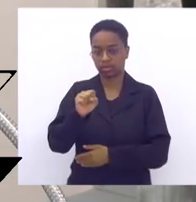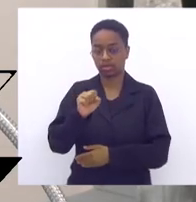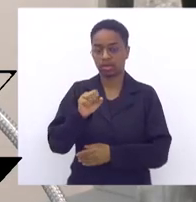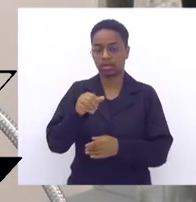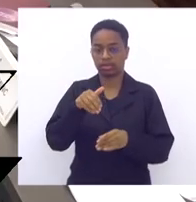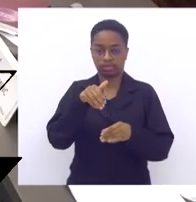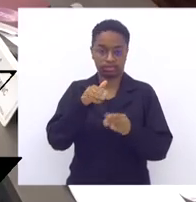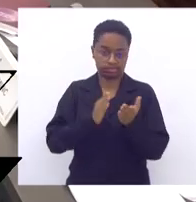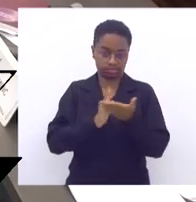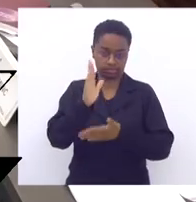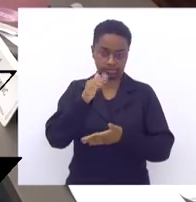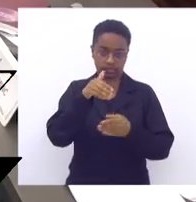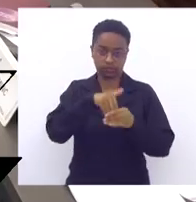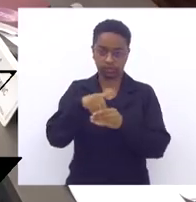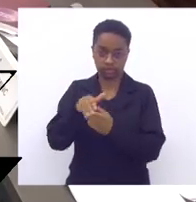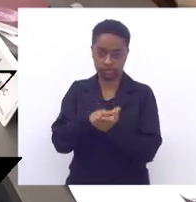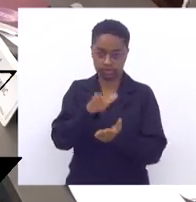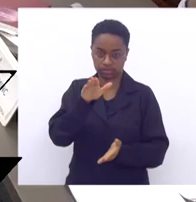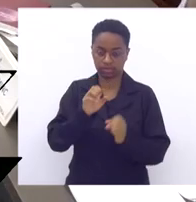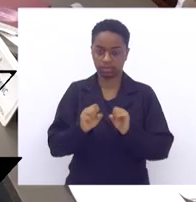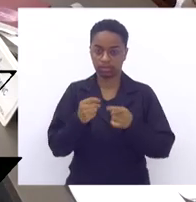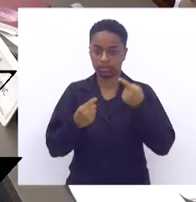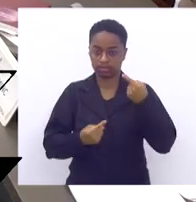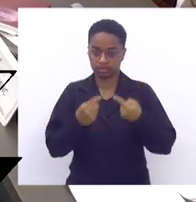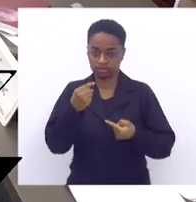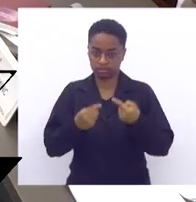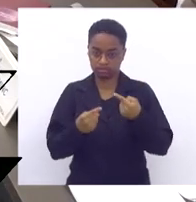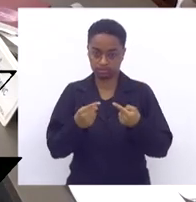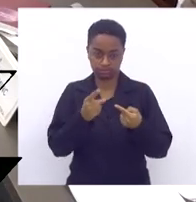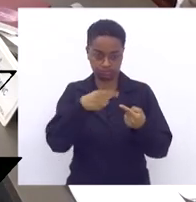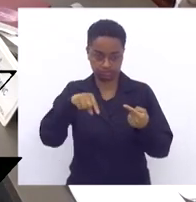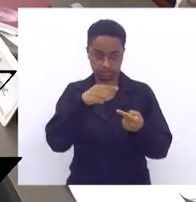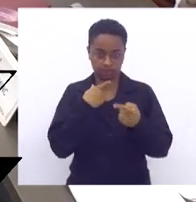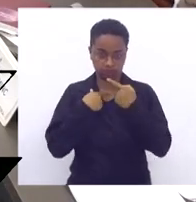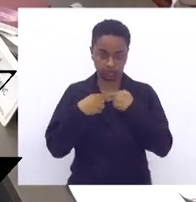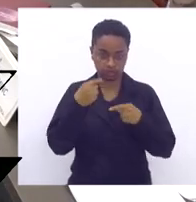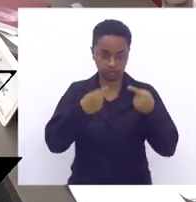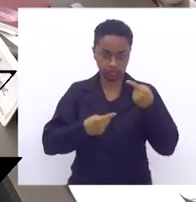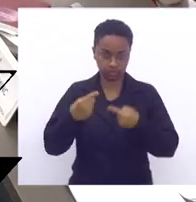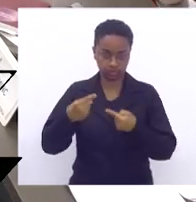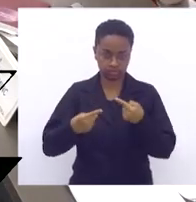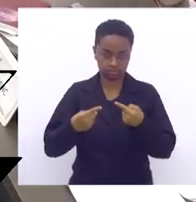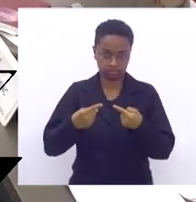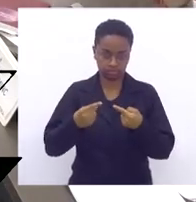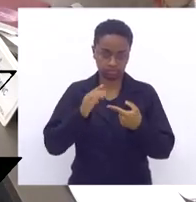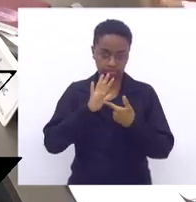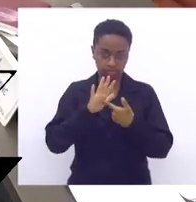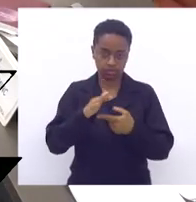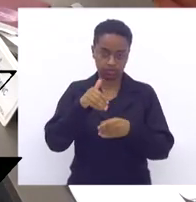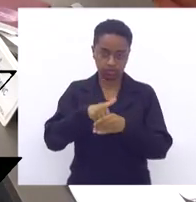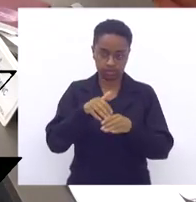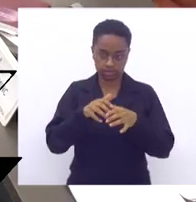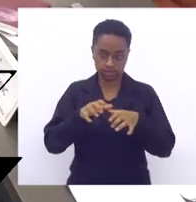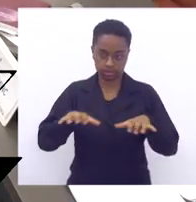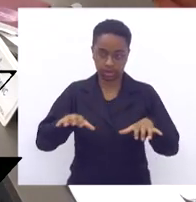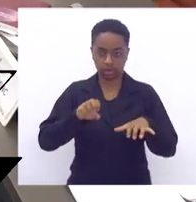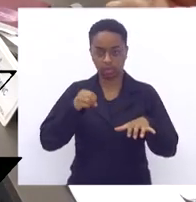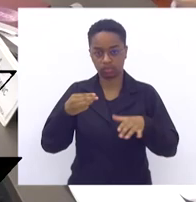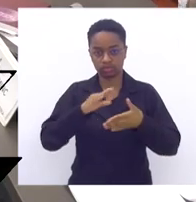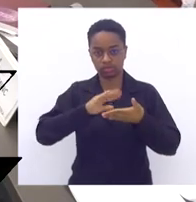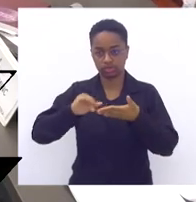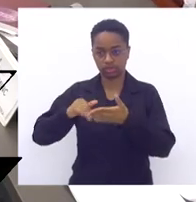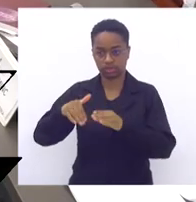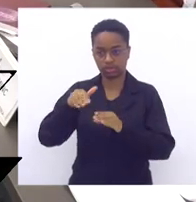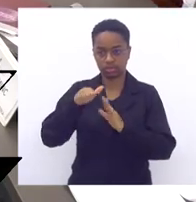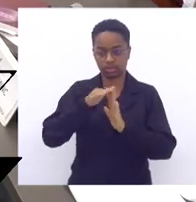bloco. Em discussão, algum deputado que queira apresentar voto divergente ou retirar de pauta?